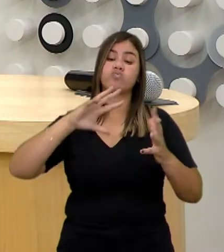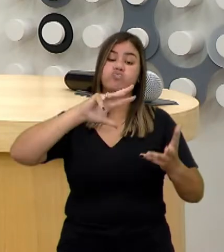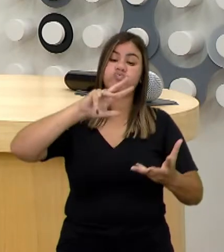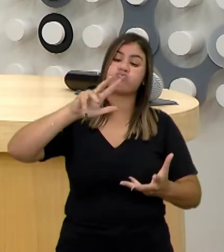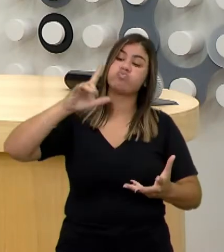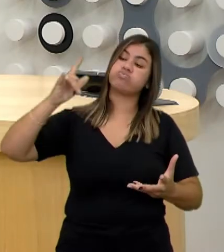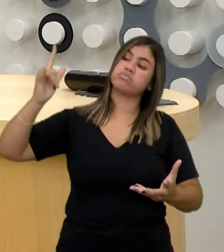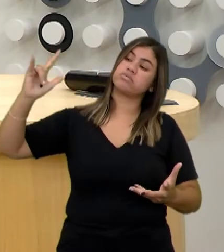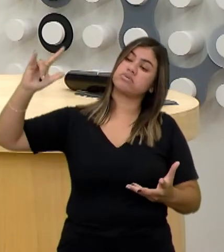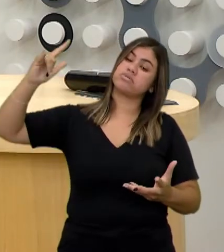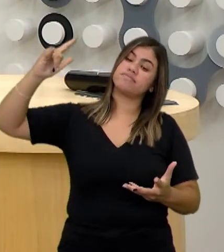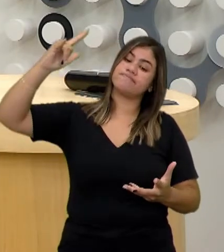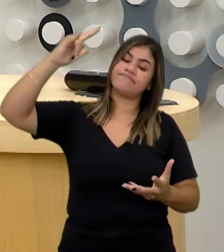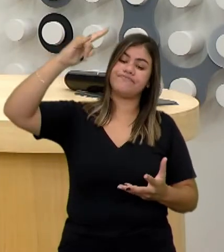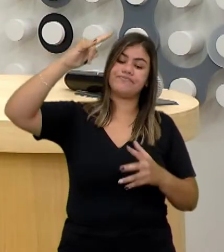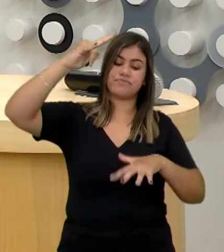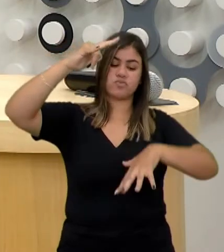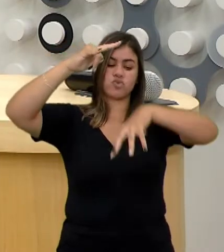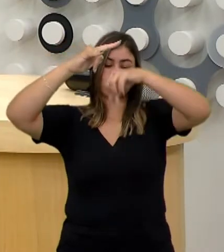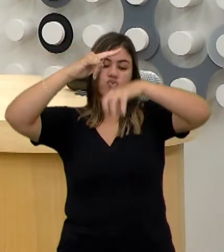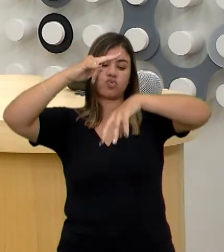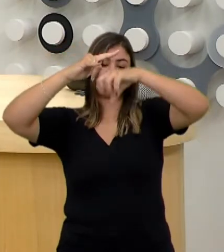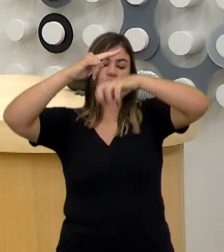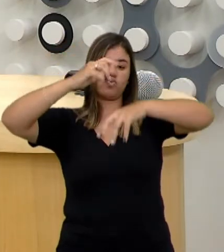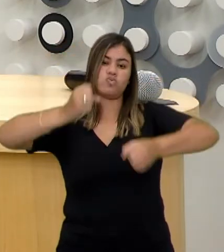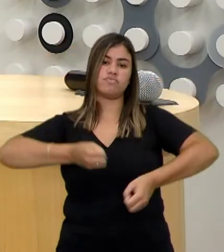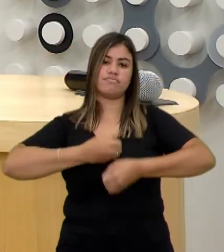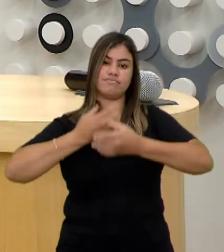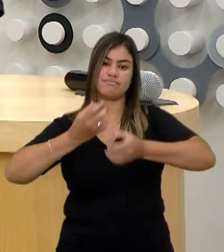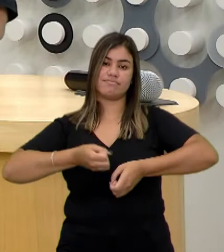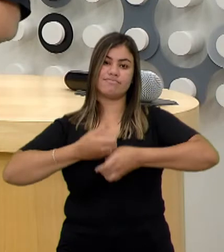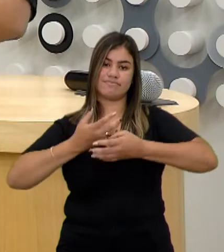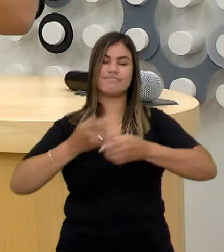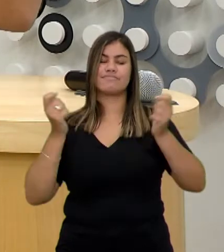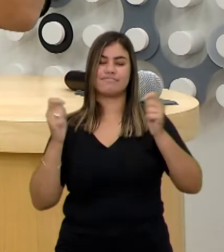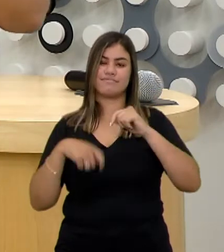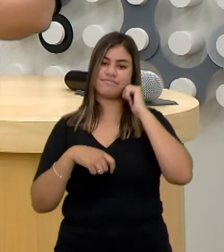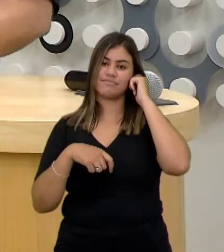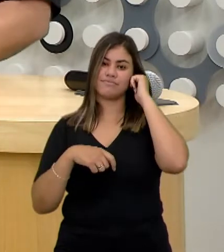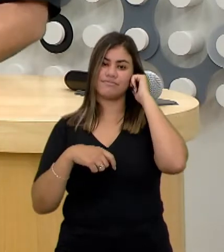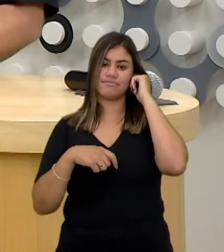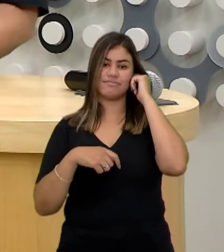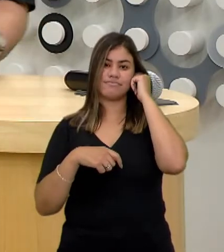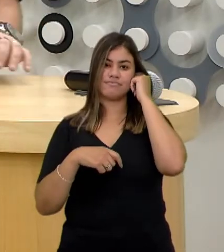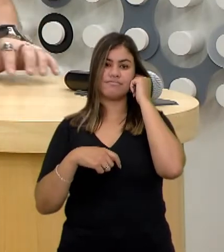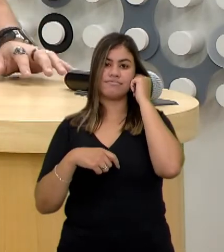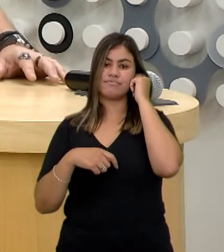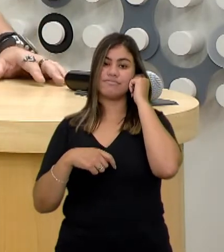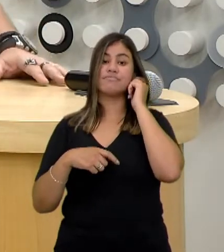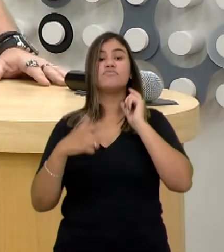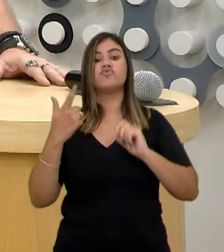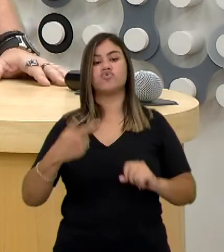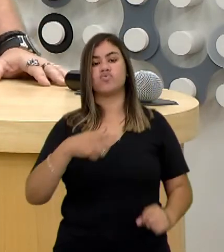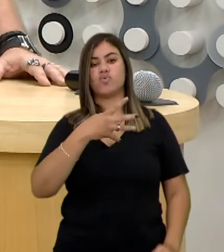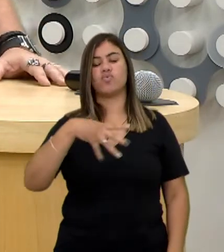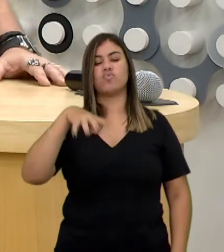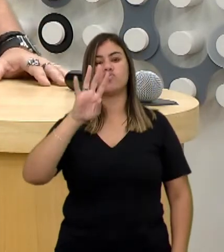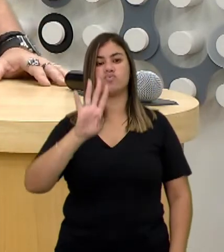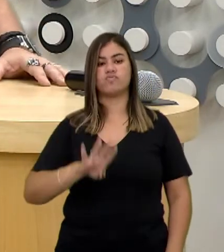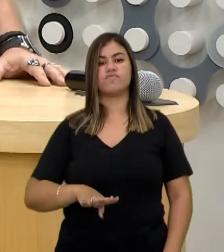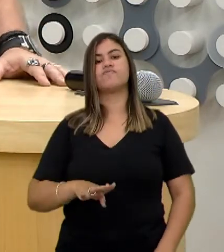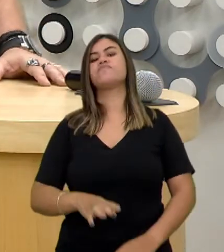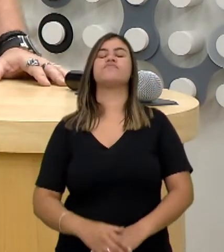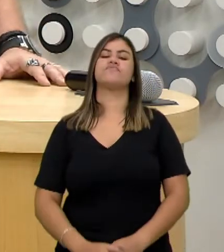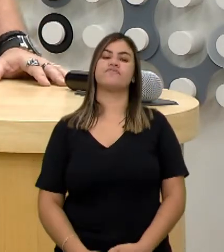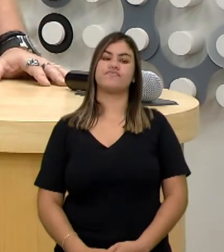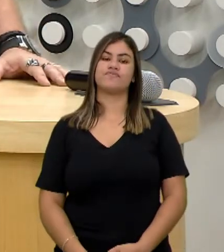absorver informações que nós temos no interior da nossa superfície, tá certo? Aí eu trouxe uma outra escala do tempo geológico,